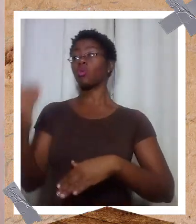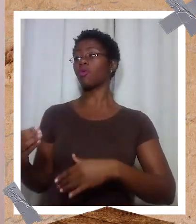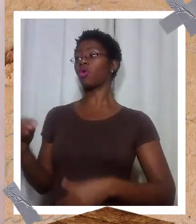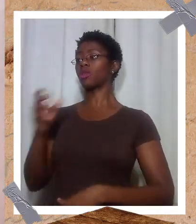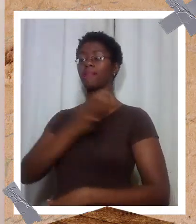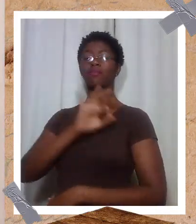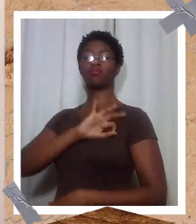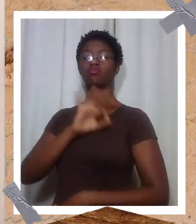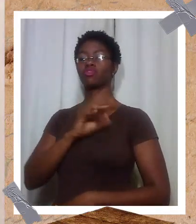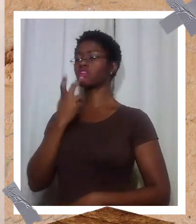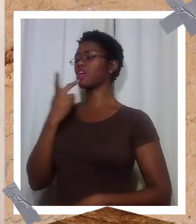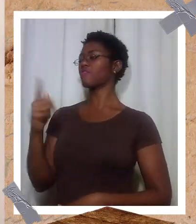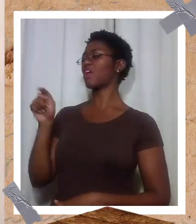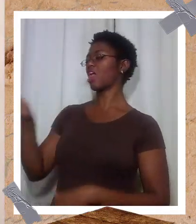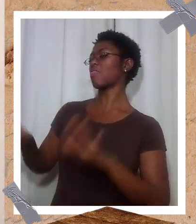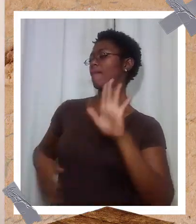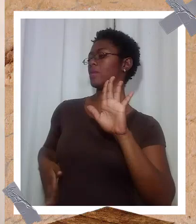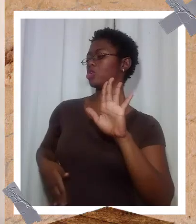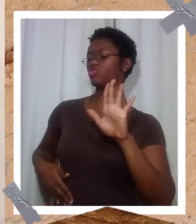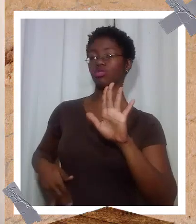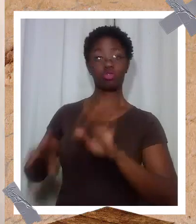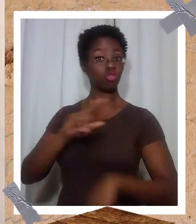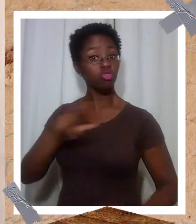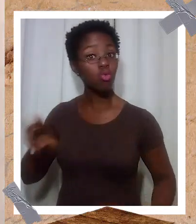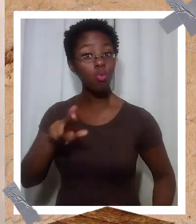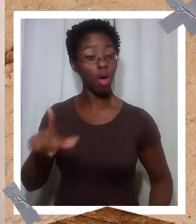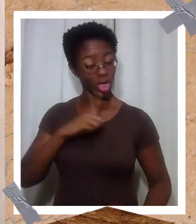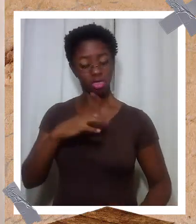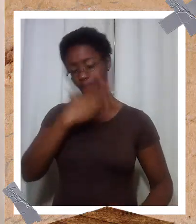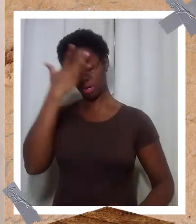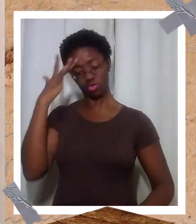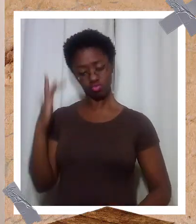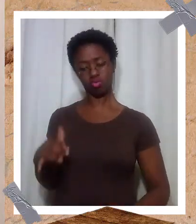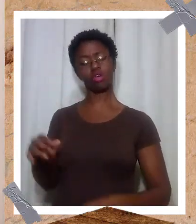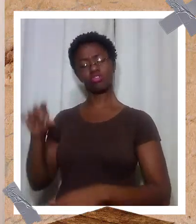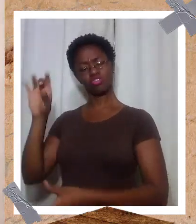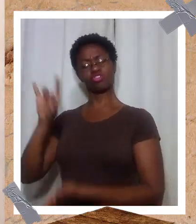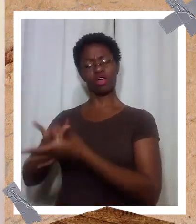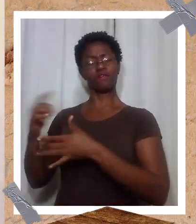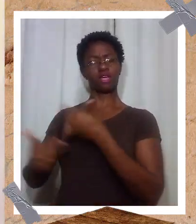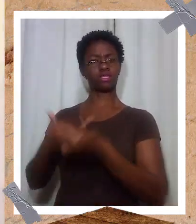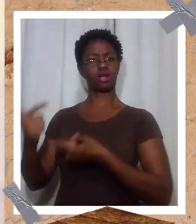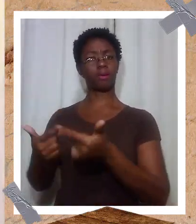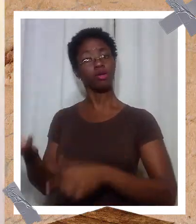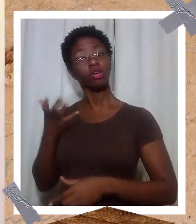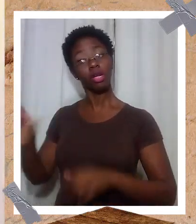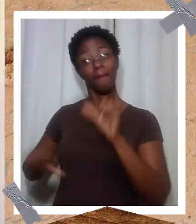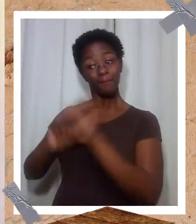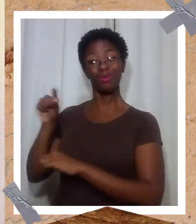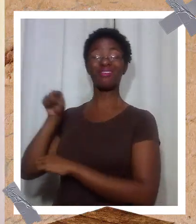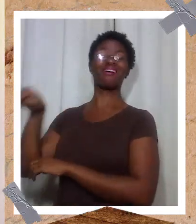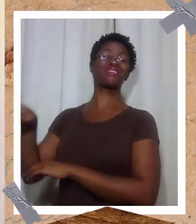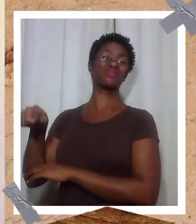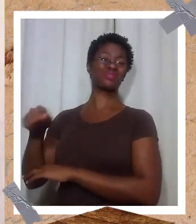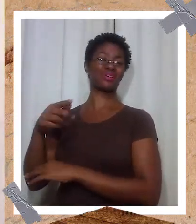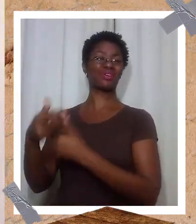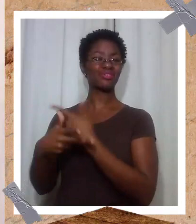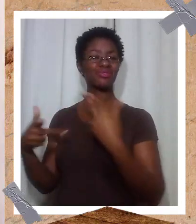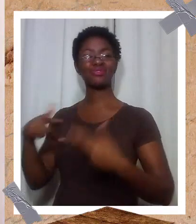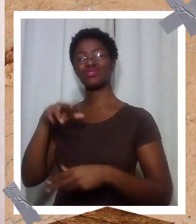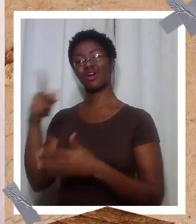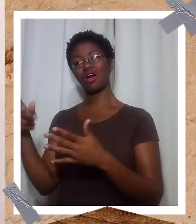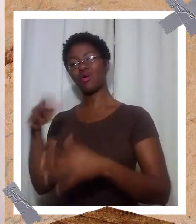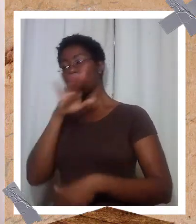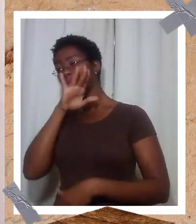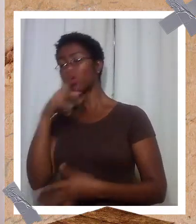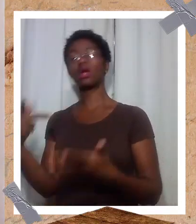disso. Então são as coisas que eu quero mudar. Eu nunca quis mudar da minha comunidade e mudar as coisas ruins que acontecem da minha comunidade. E como o